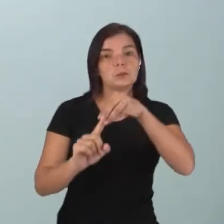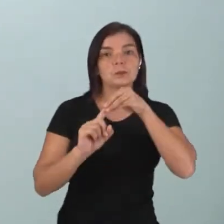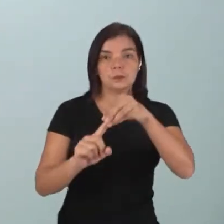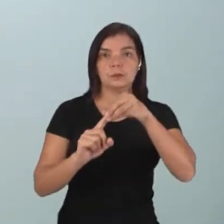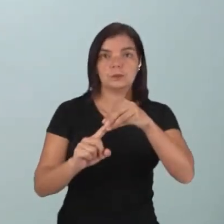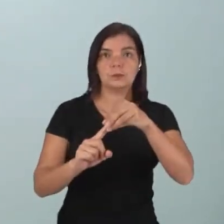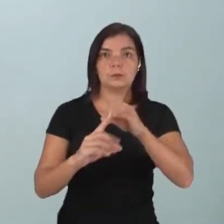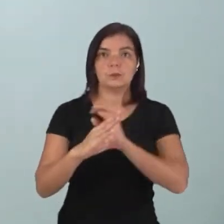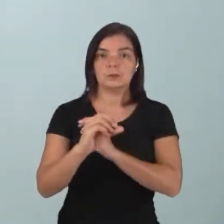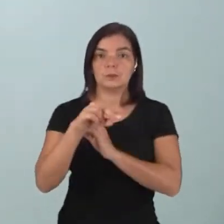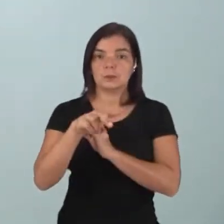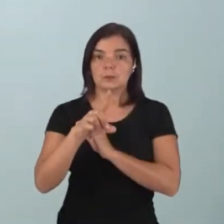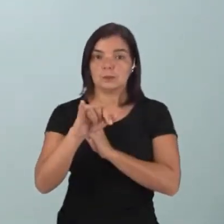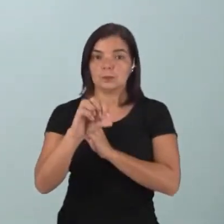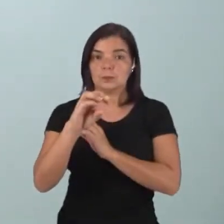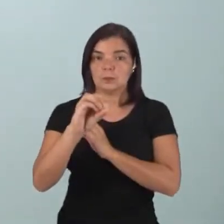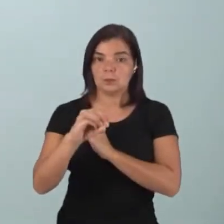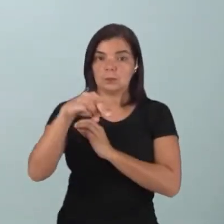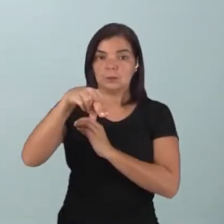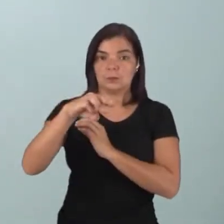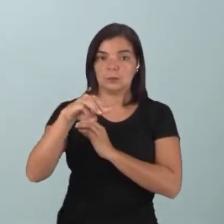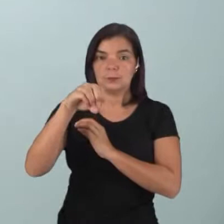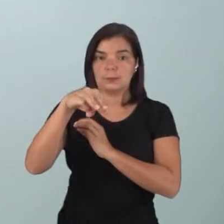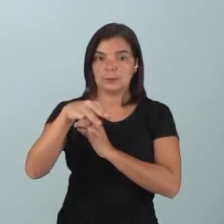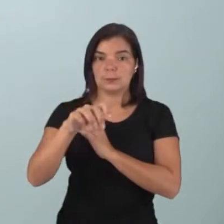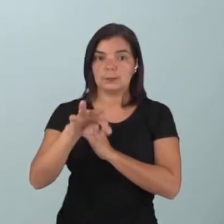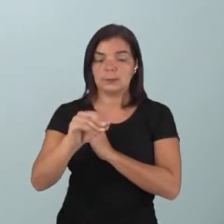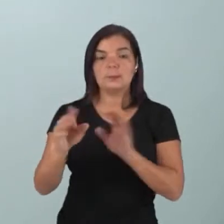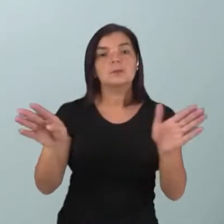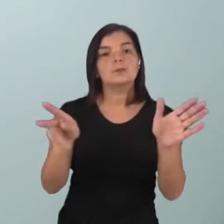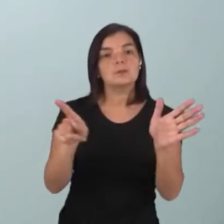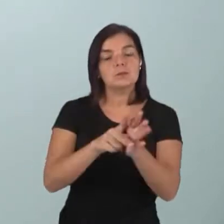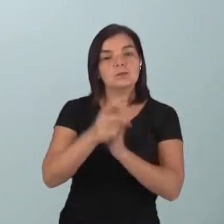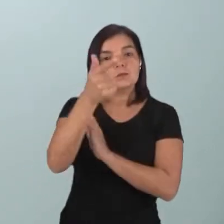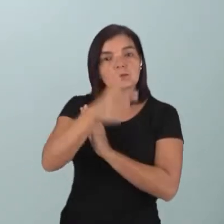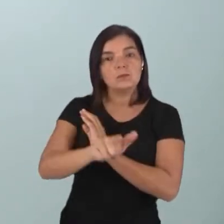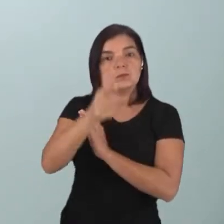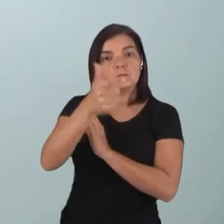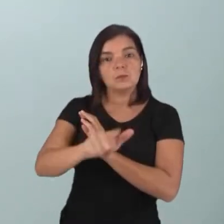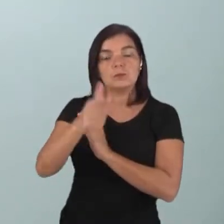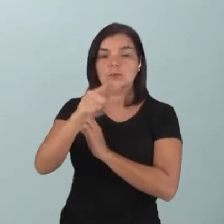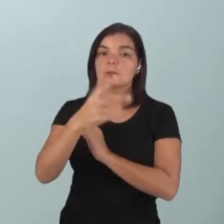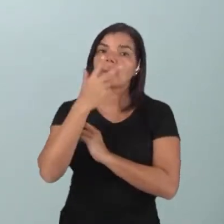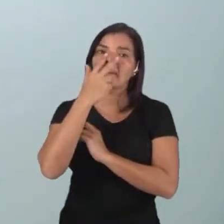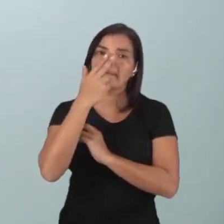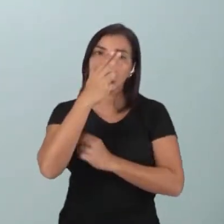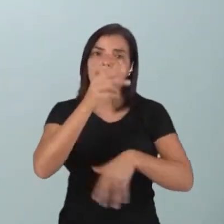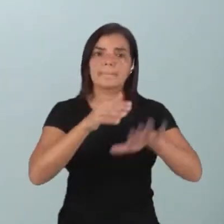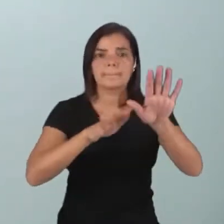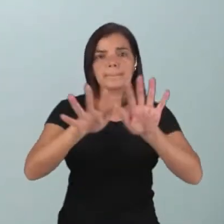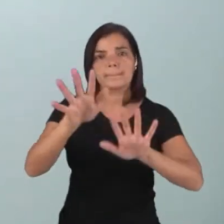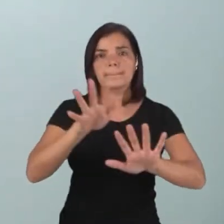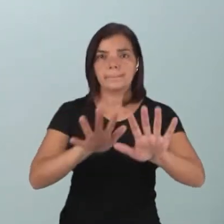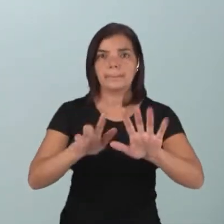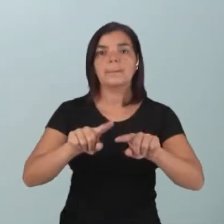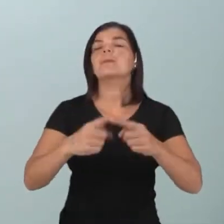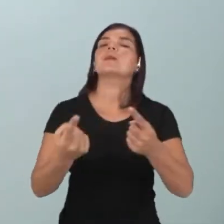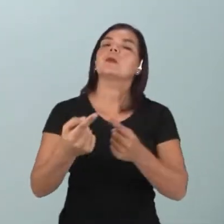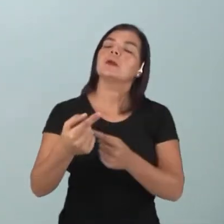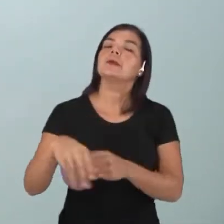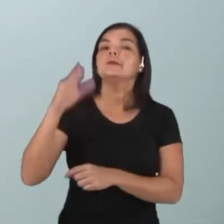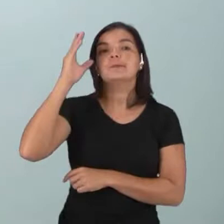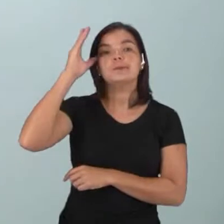do condicionamento físico já é diferente, né? É aquela parte mais de repetição, mais mecânica mesmo. E a de